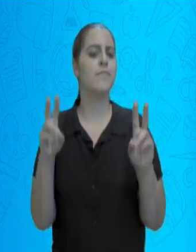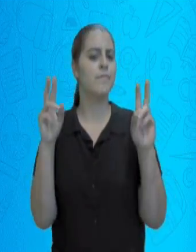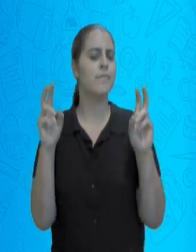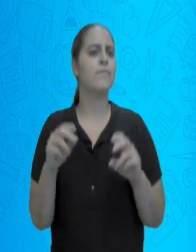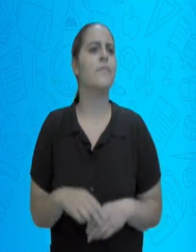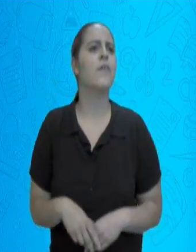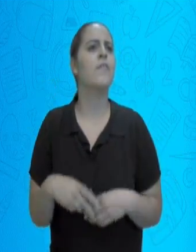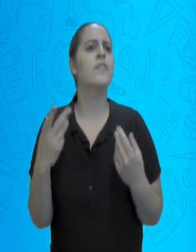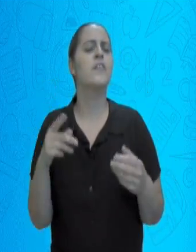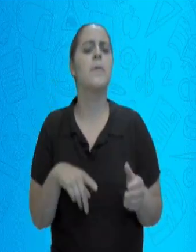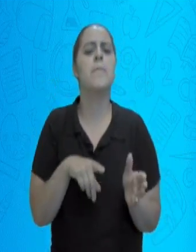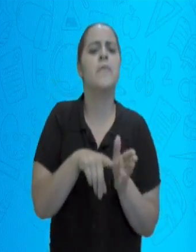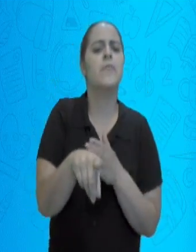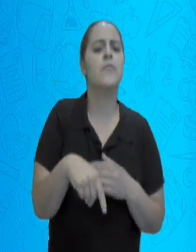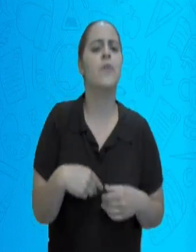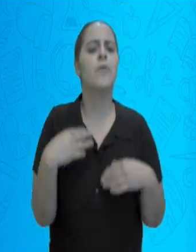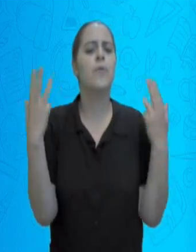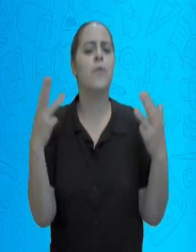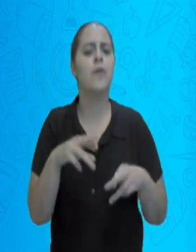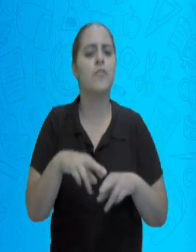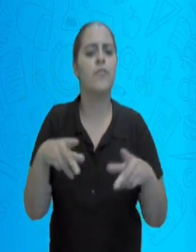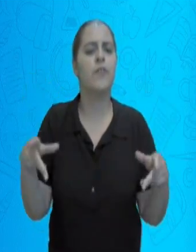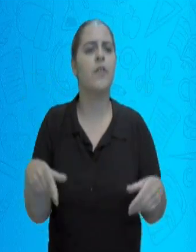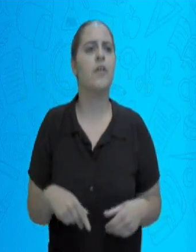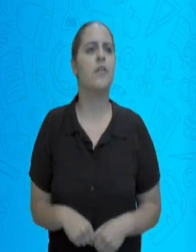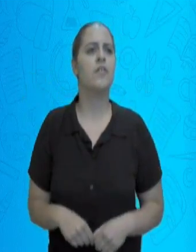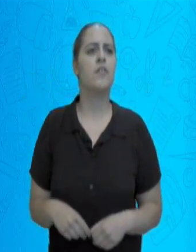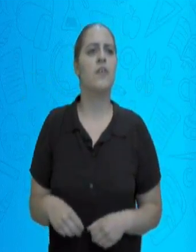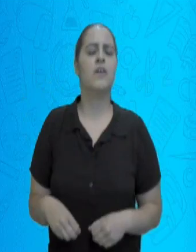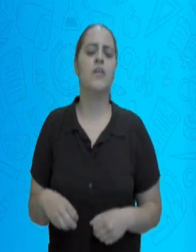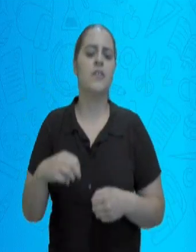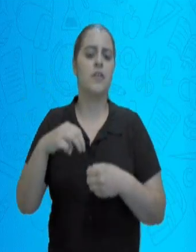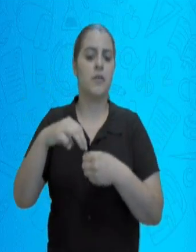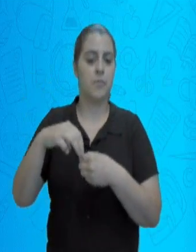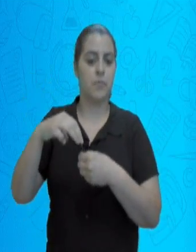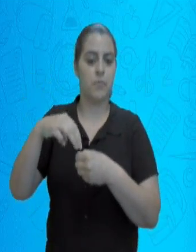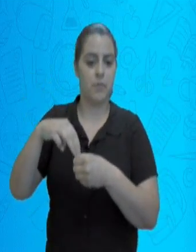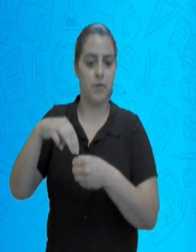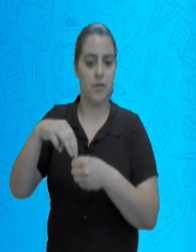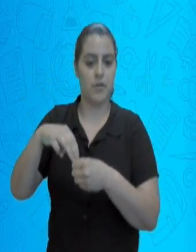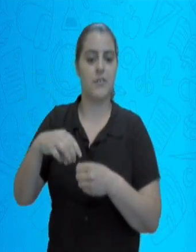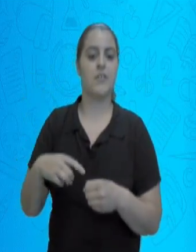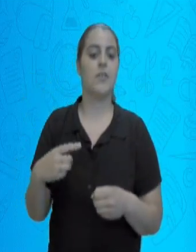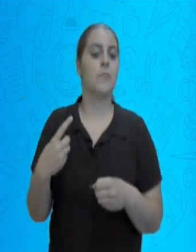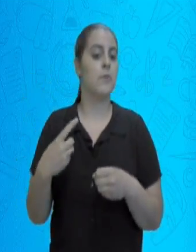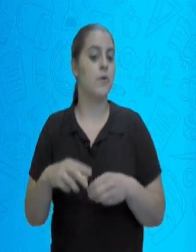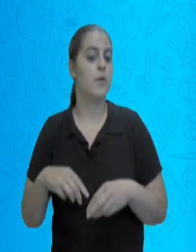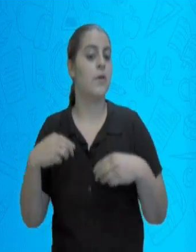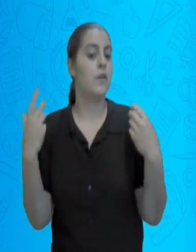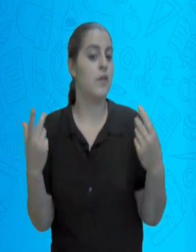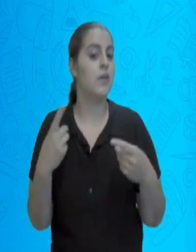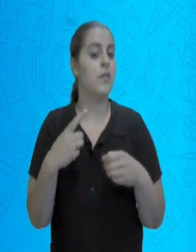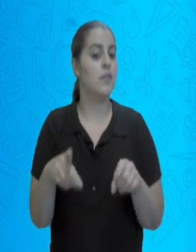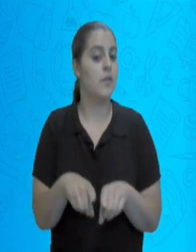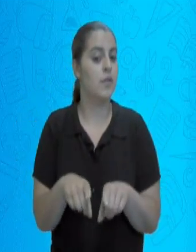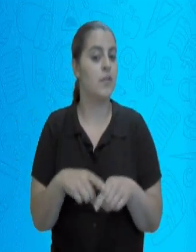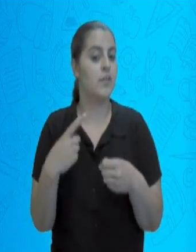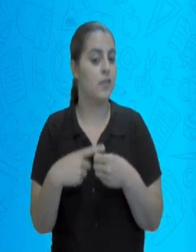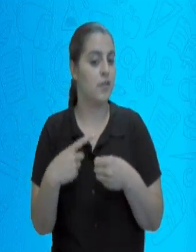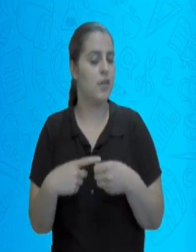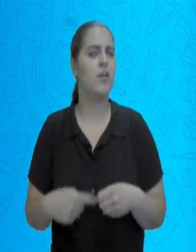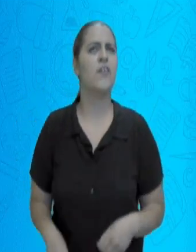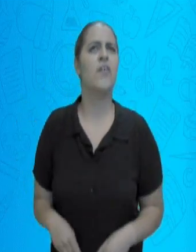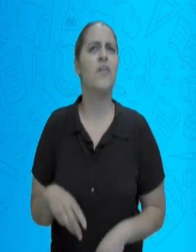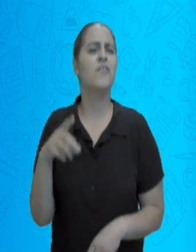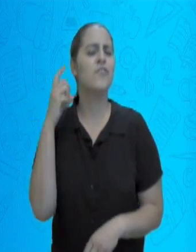Você já se perguntou qual é a diferença entre município e cidade? A gente ouve falar no